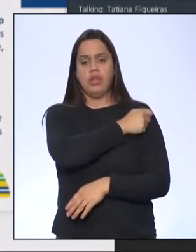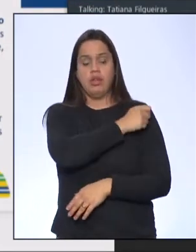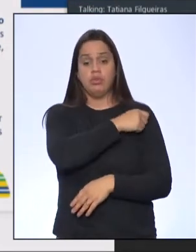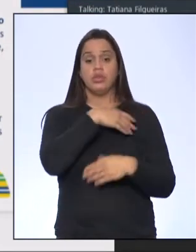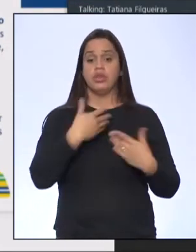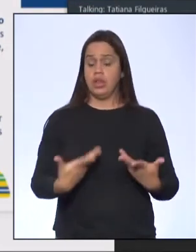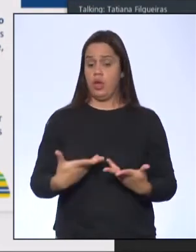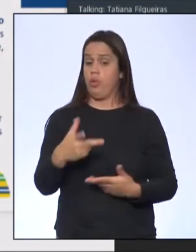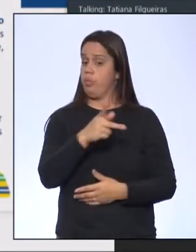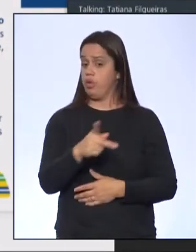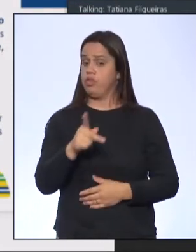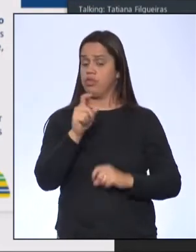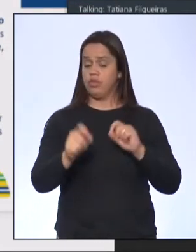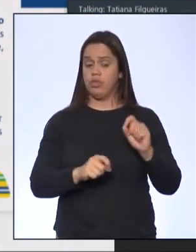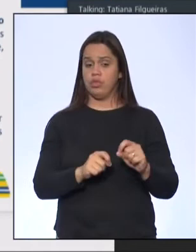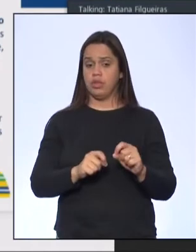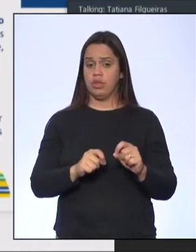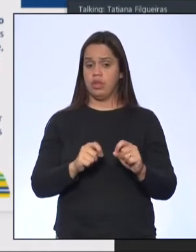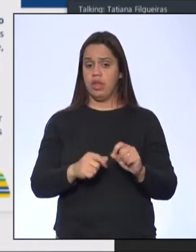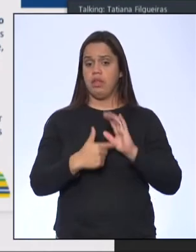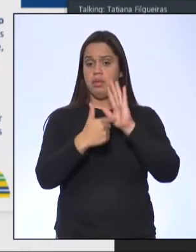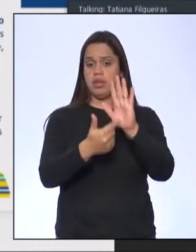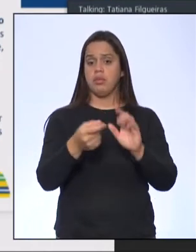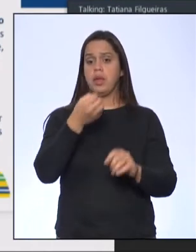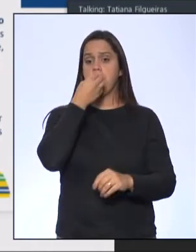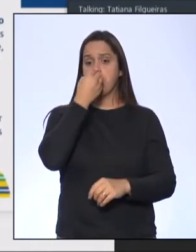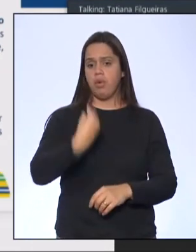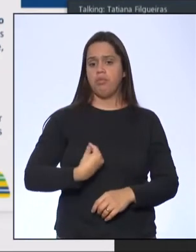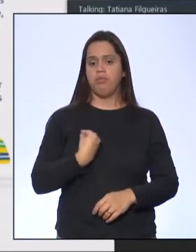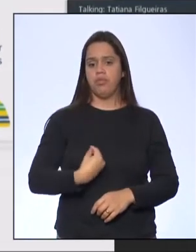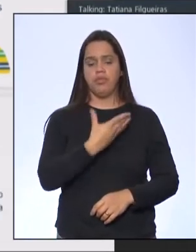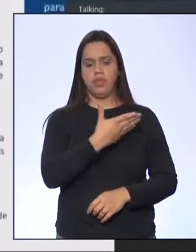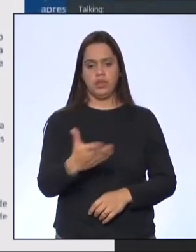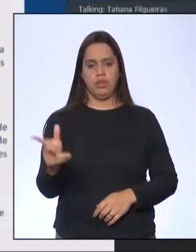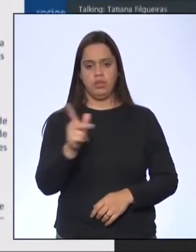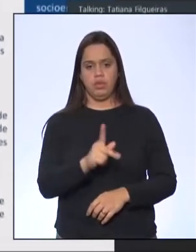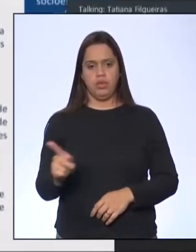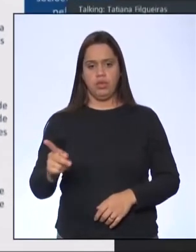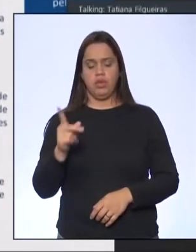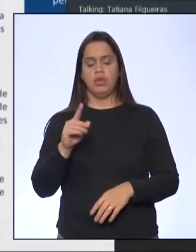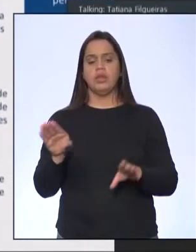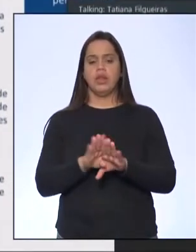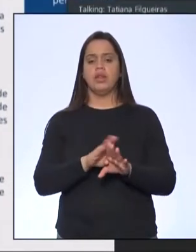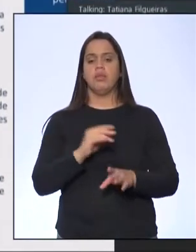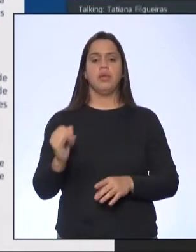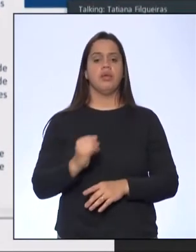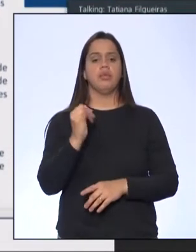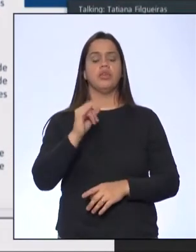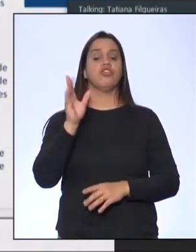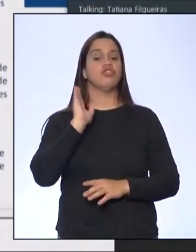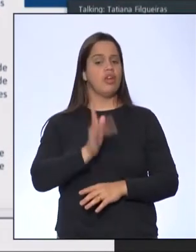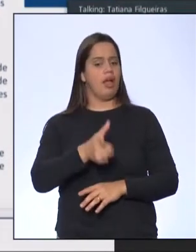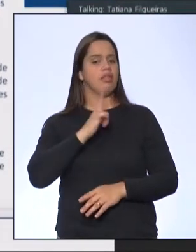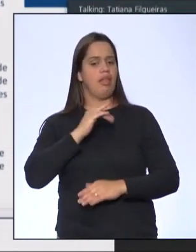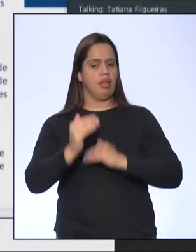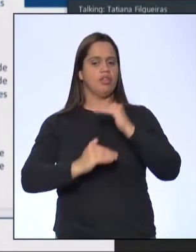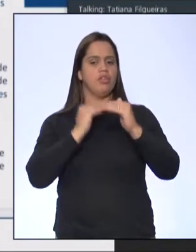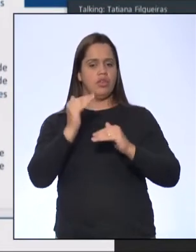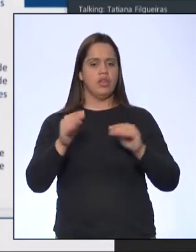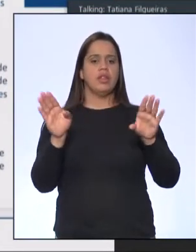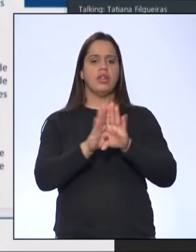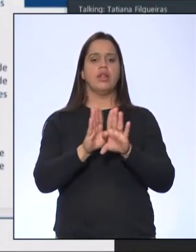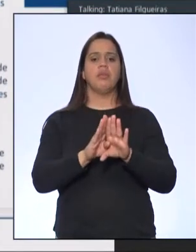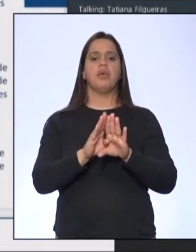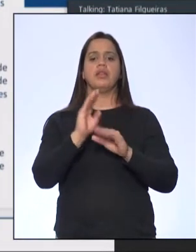o seu bem-estar, né? E também são importantes porque os professores que têm isso desenvolvido também